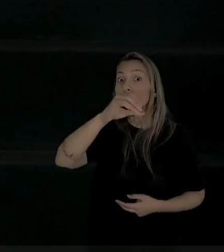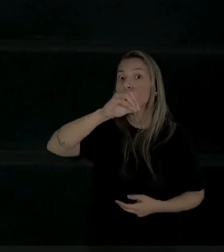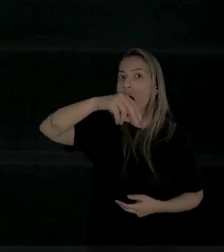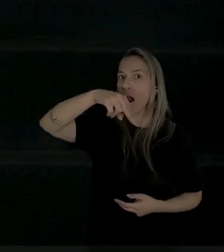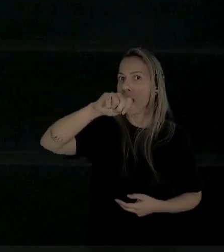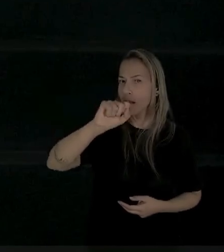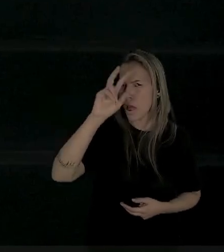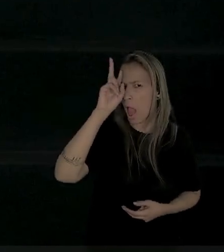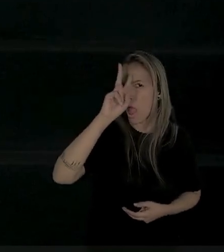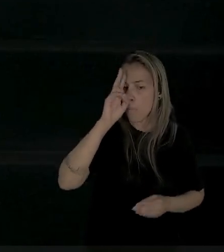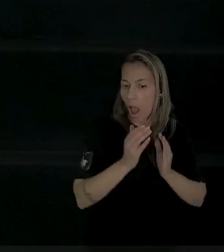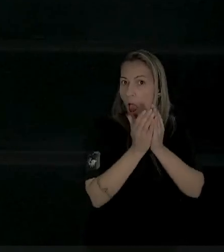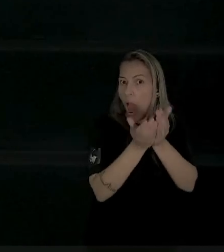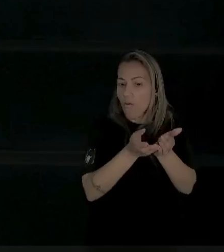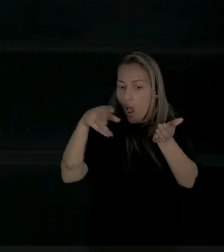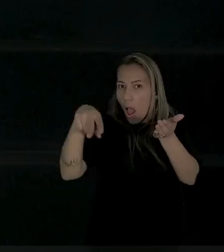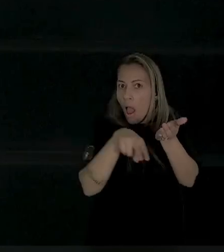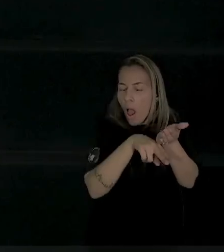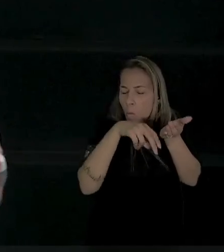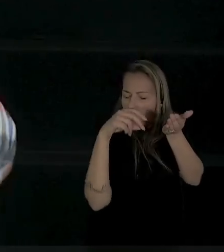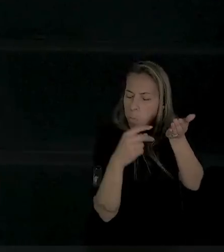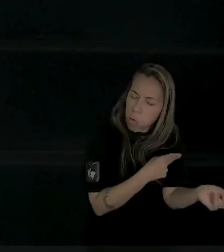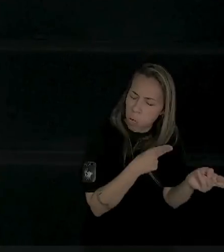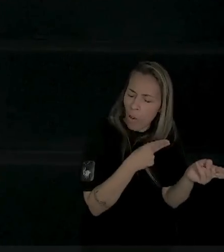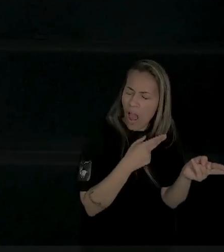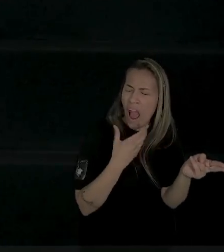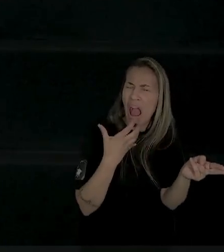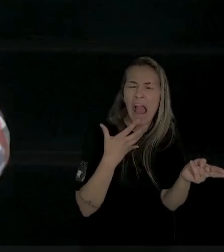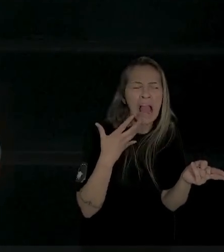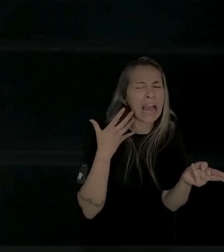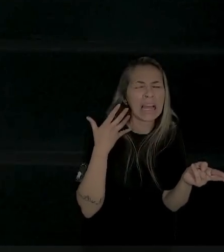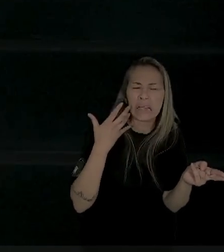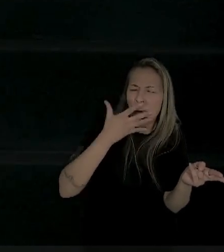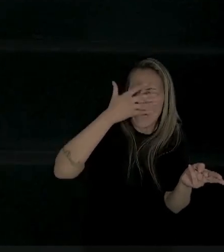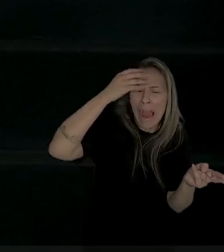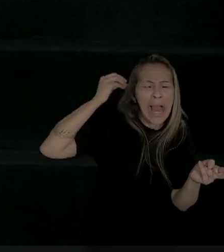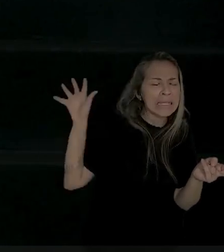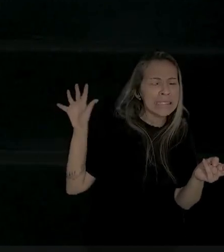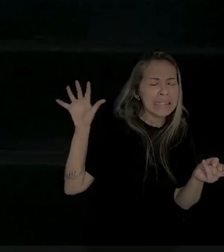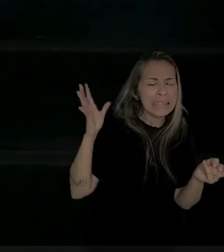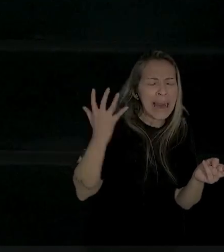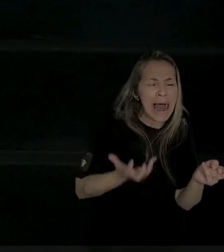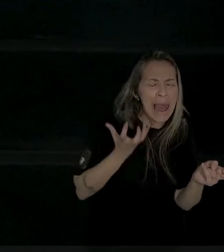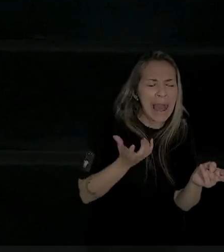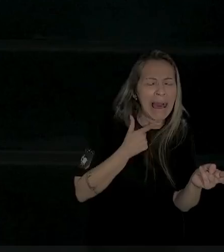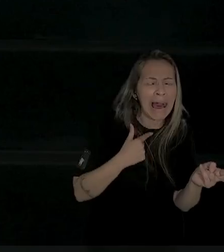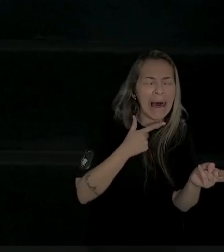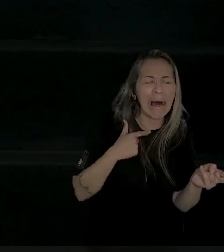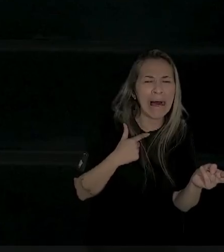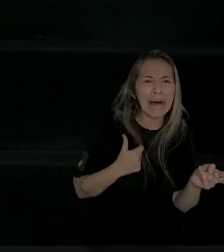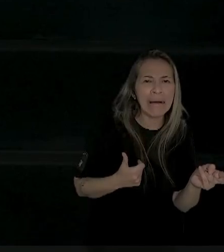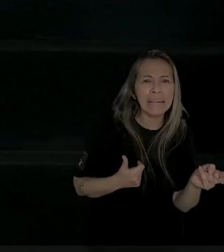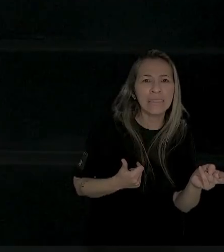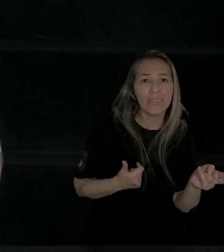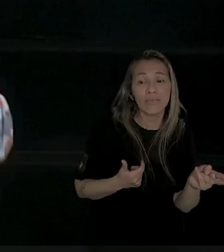quer apagar a realidade. É aquele sono que você deita, não porque você quer descansar, mas porque você quer que o dia acabe